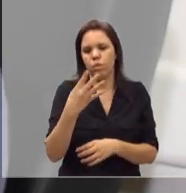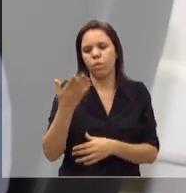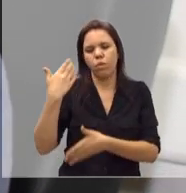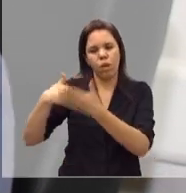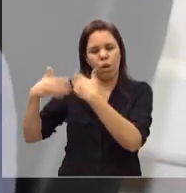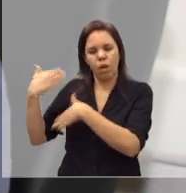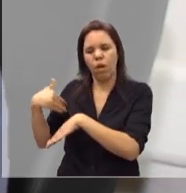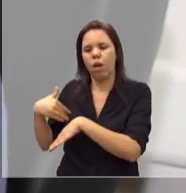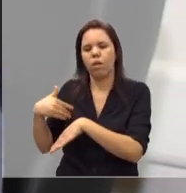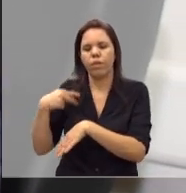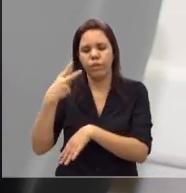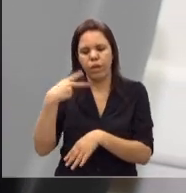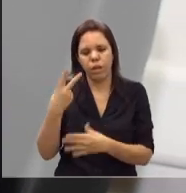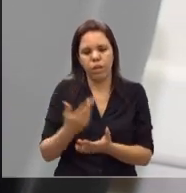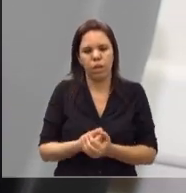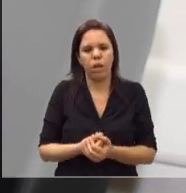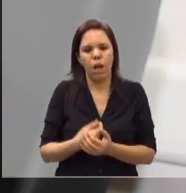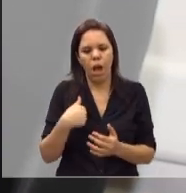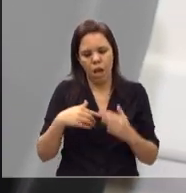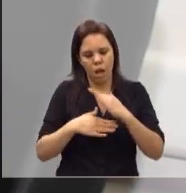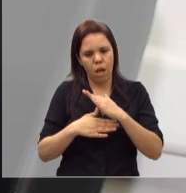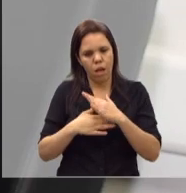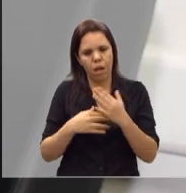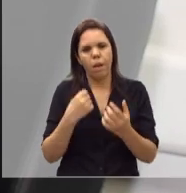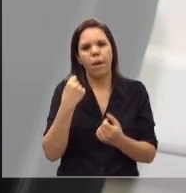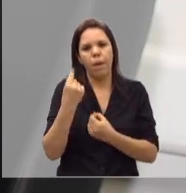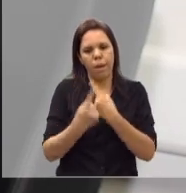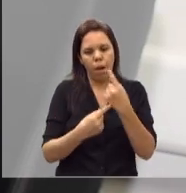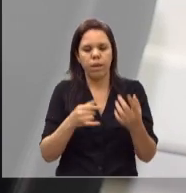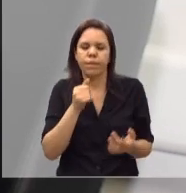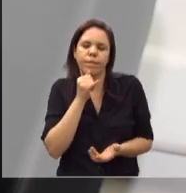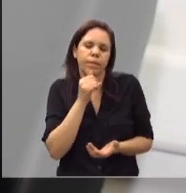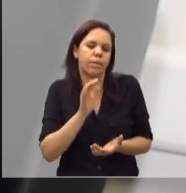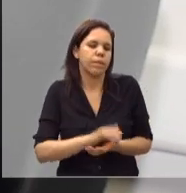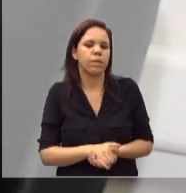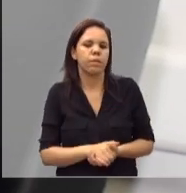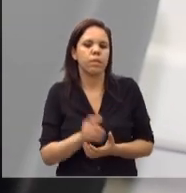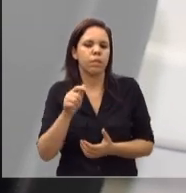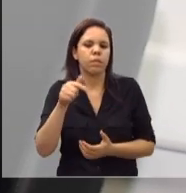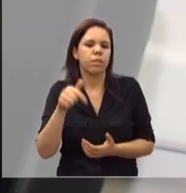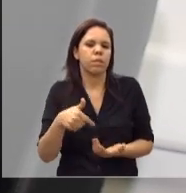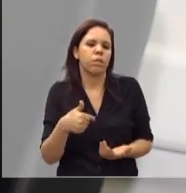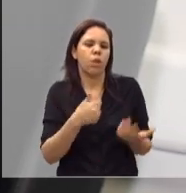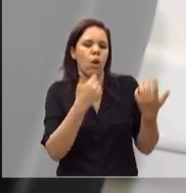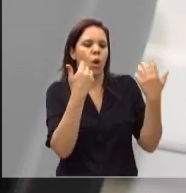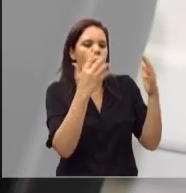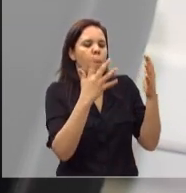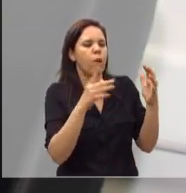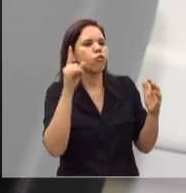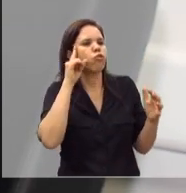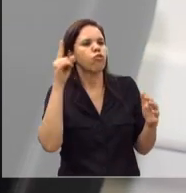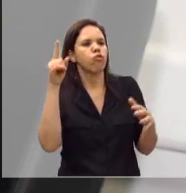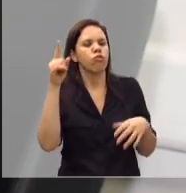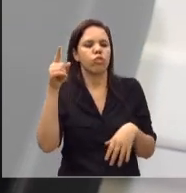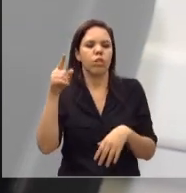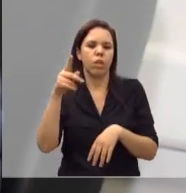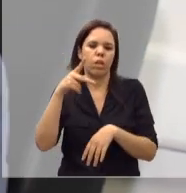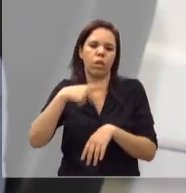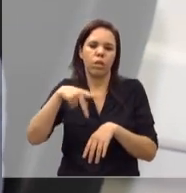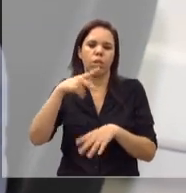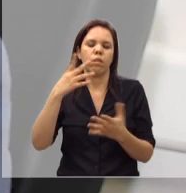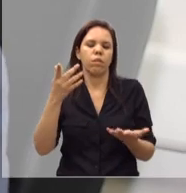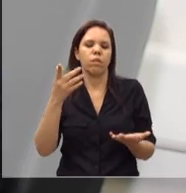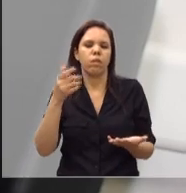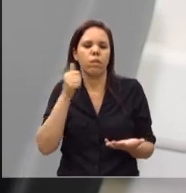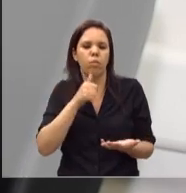a gente percebeu que a casa precisaria de algumas honrarias. Vou dar um exemplo. Aqui comemorava-se o Dia Internacional da Mulher, porém